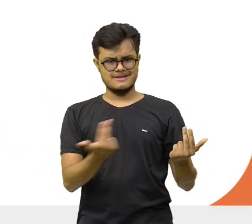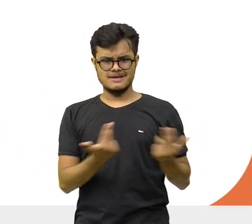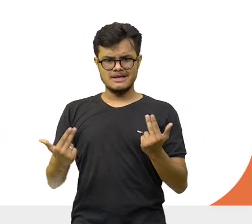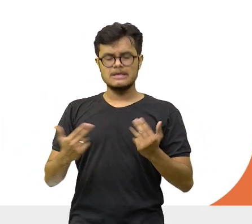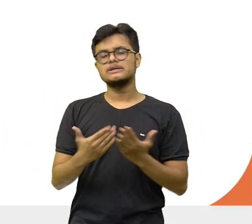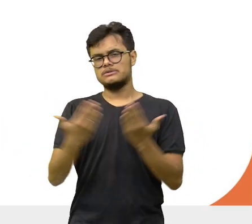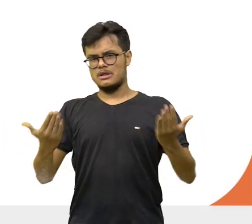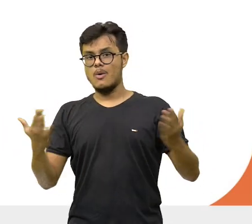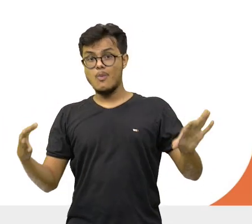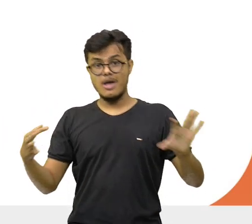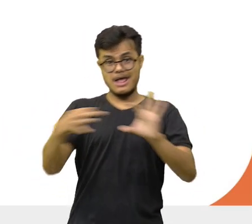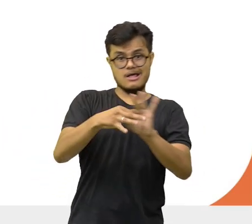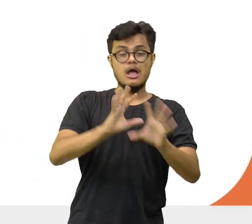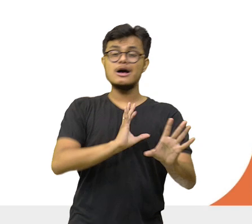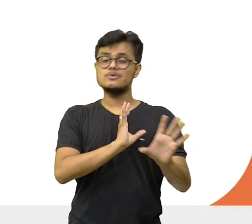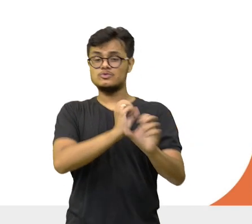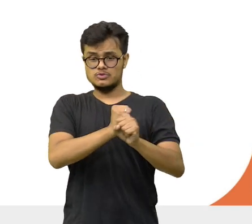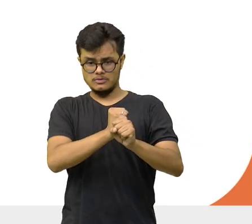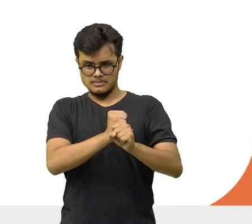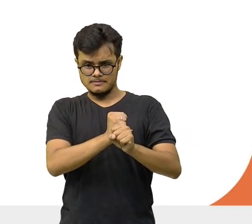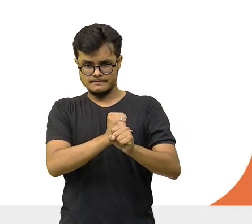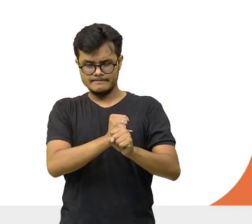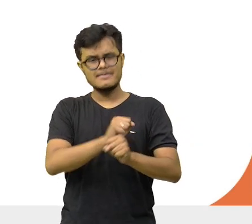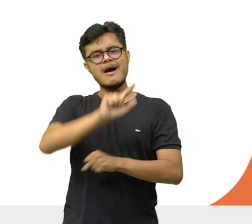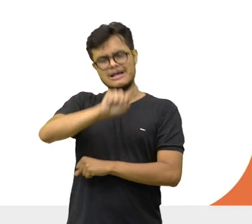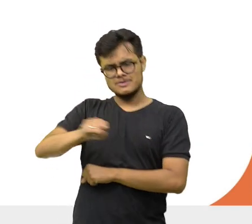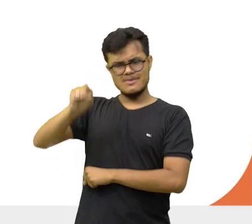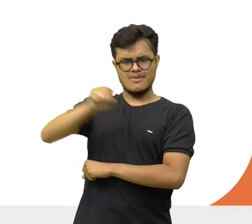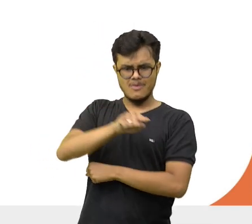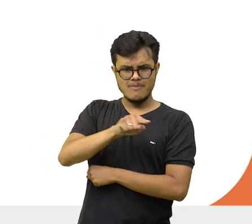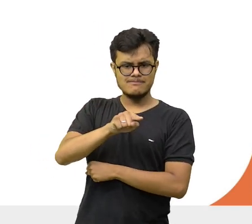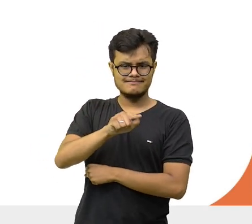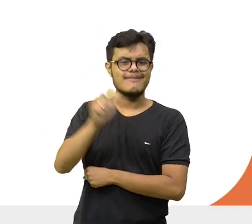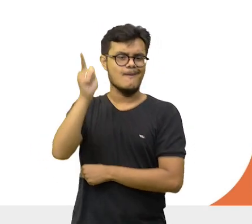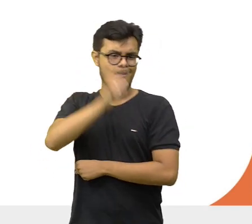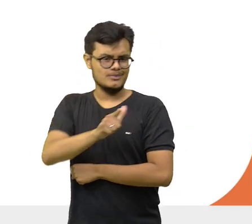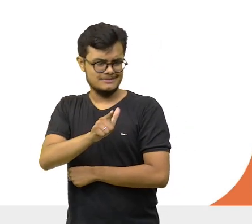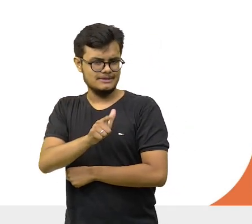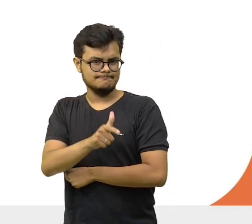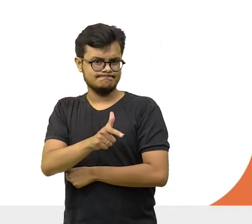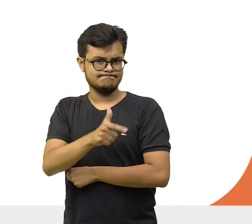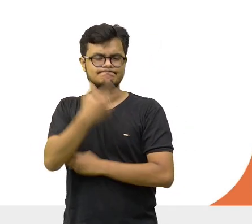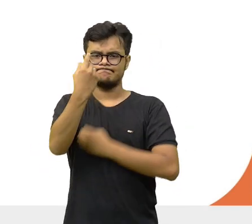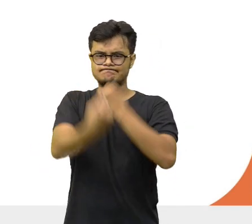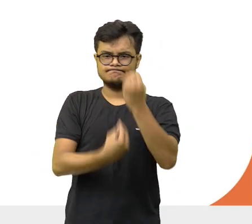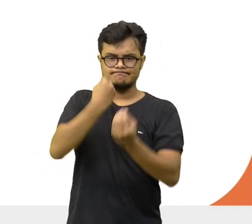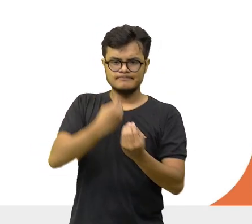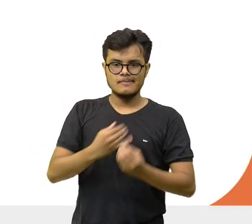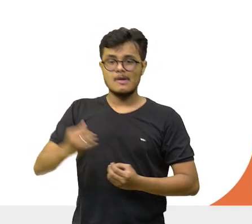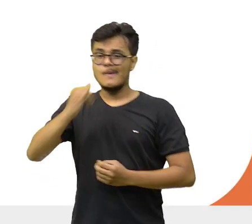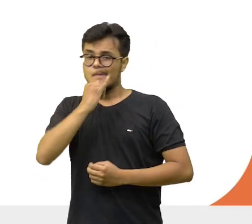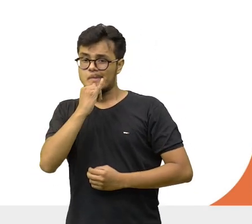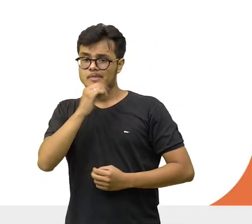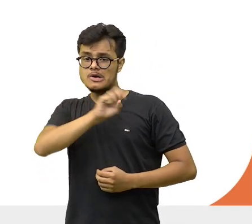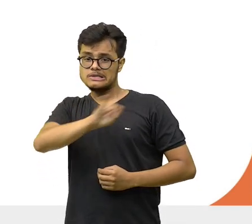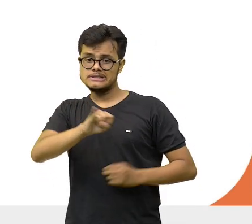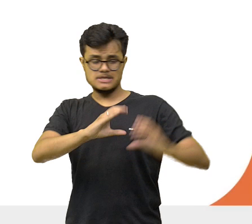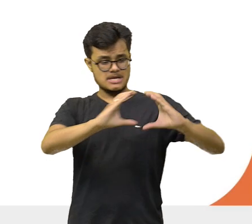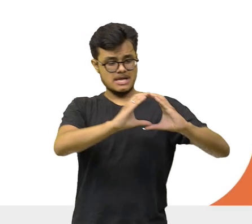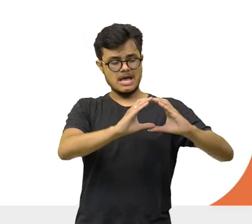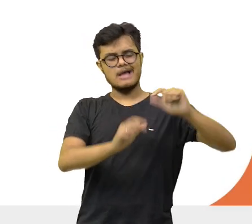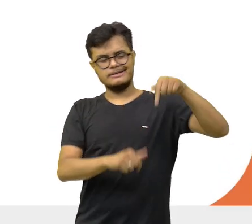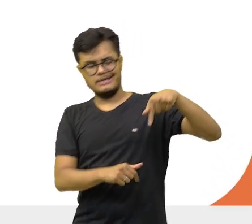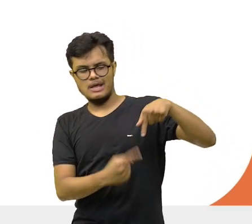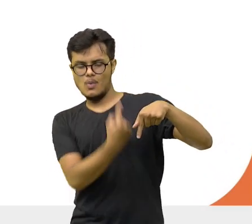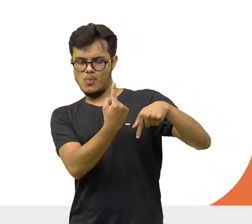a média aritmética das cargas que entraram em contato. No caso, se eu tiver duas cargas Q1